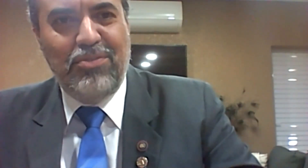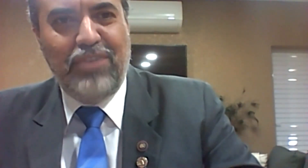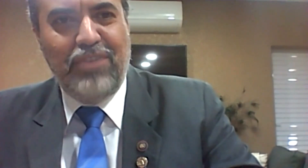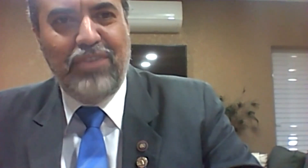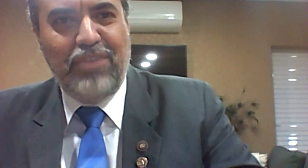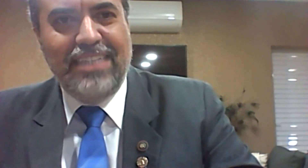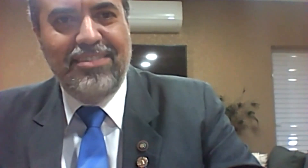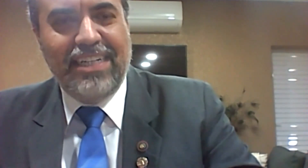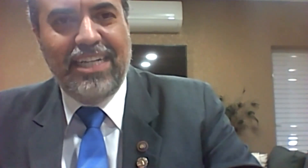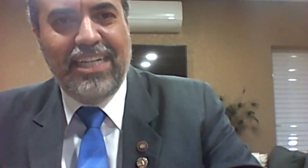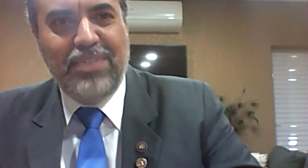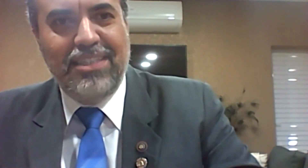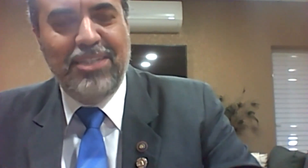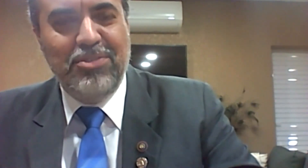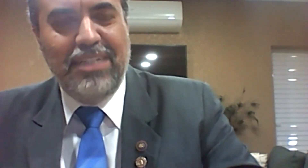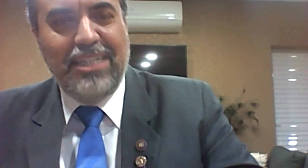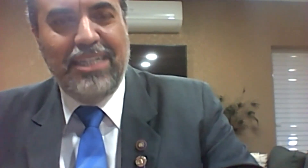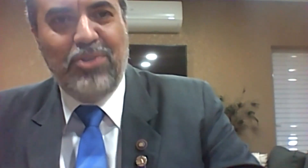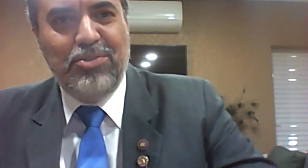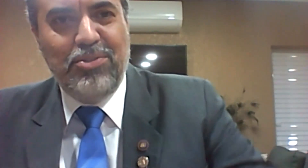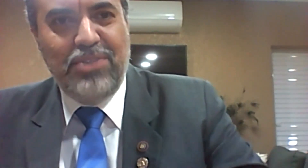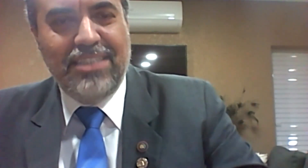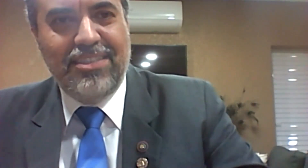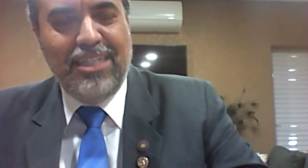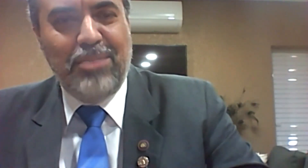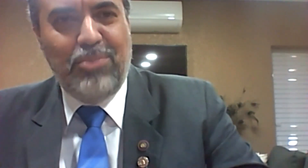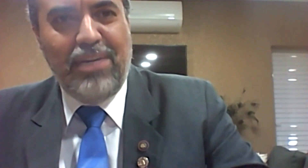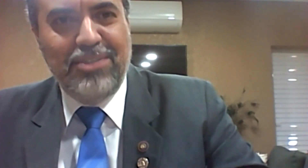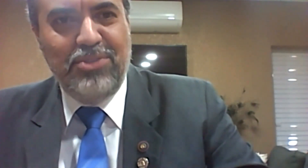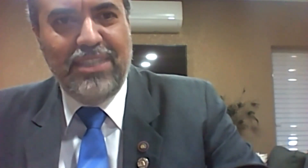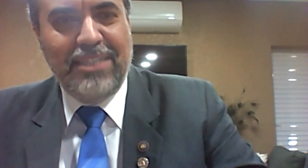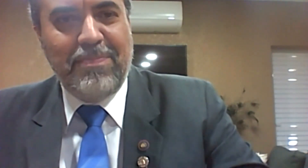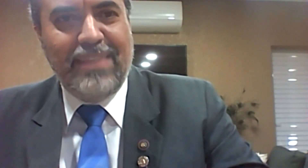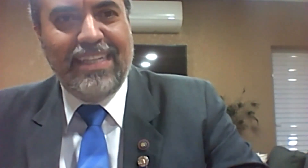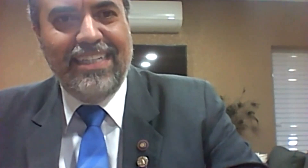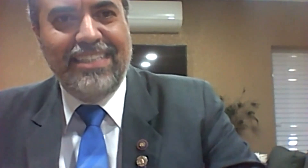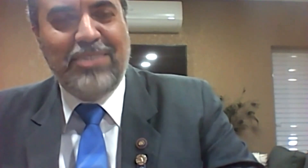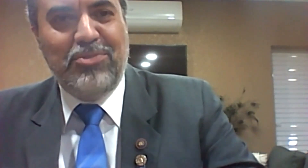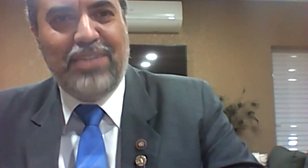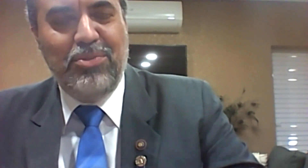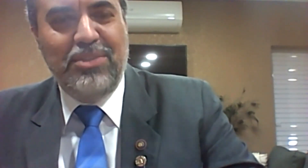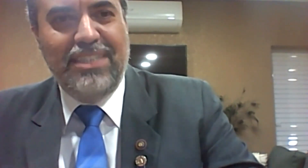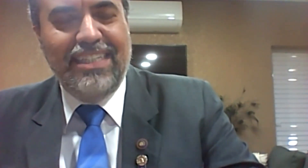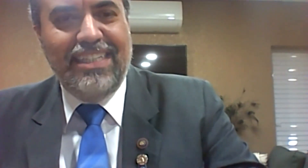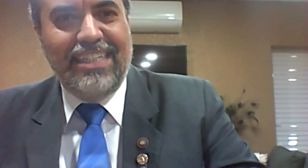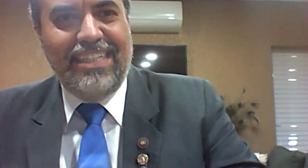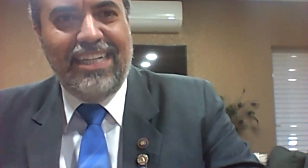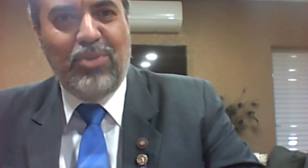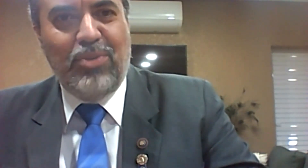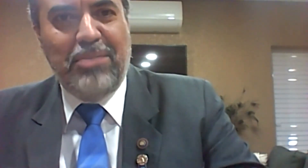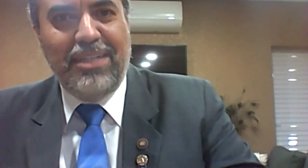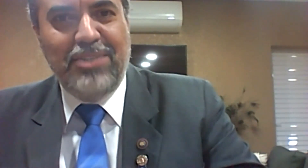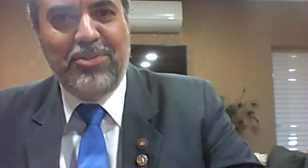fico muito feliz e agradeço a Deus todos os dias por mais um dia, né? Com saúde e